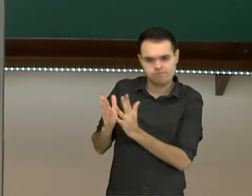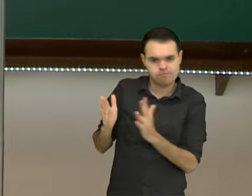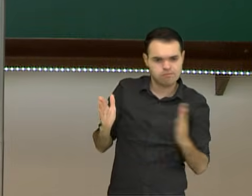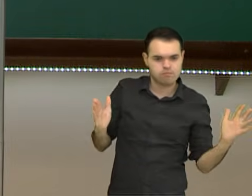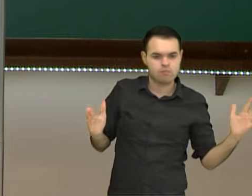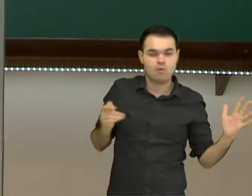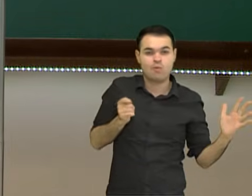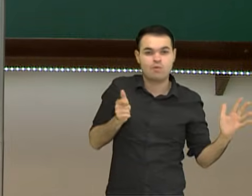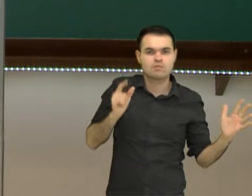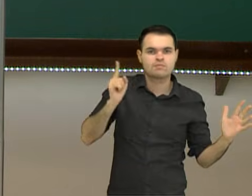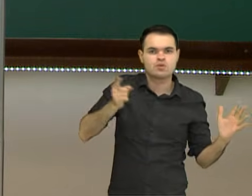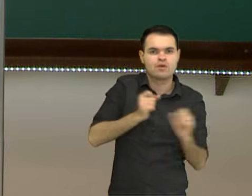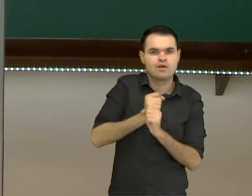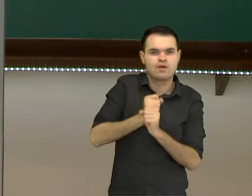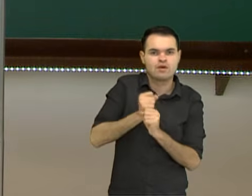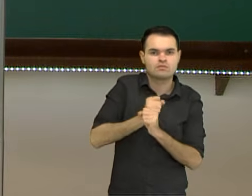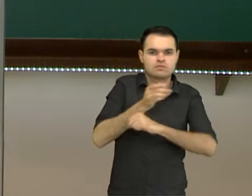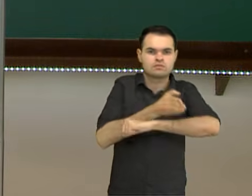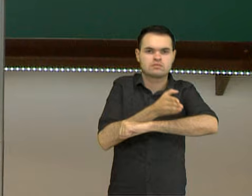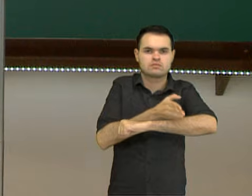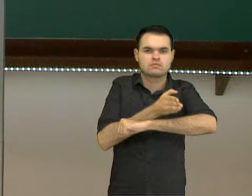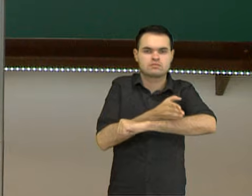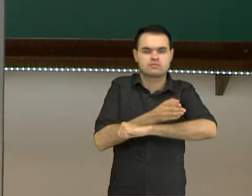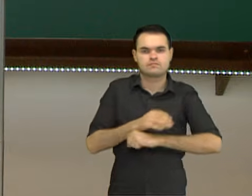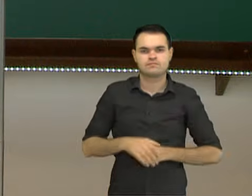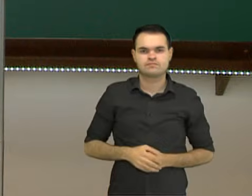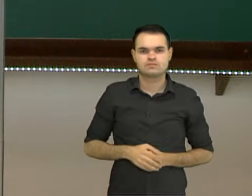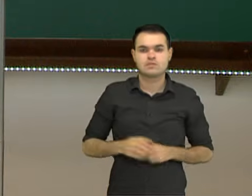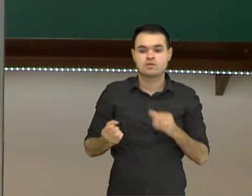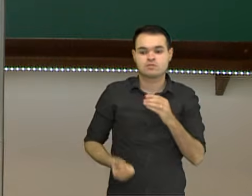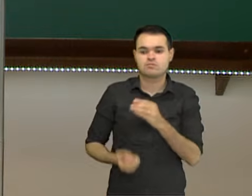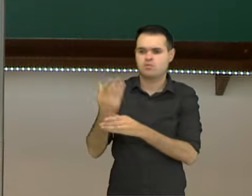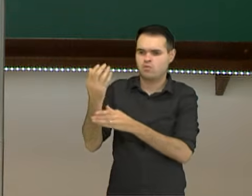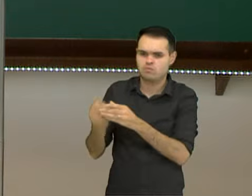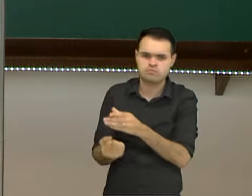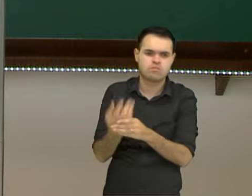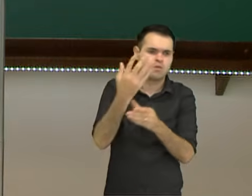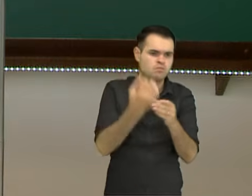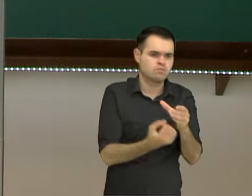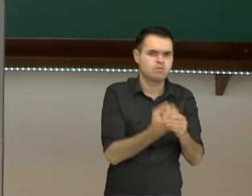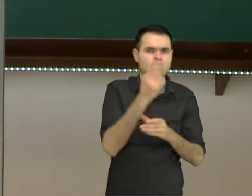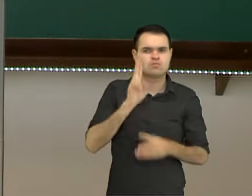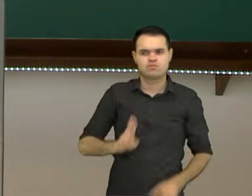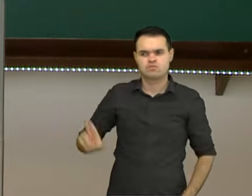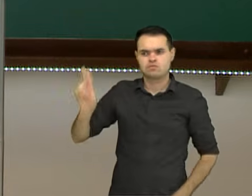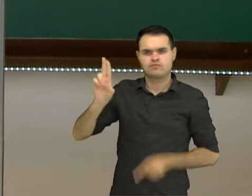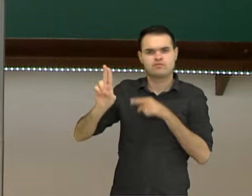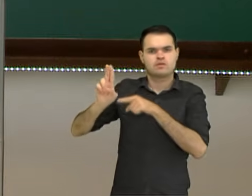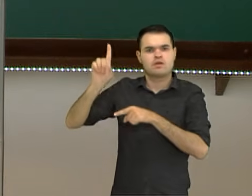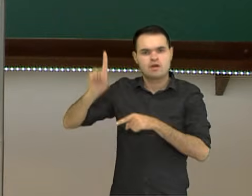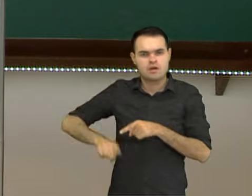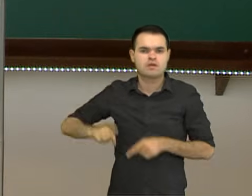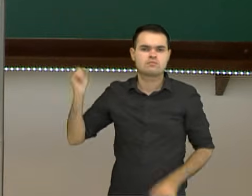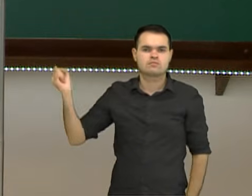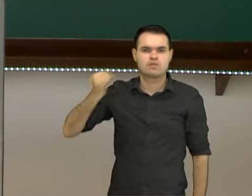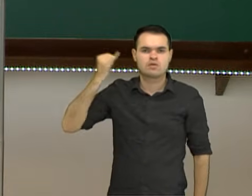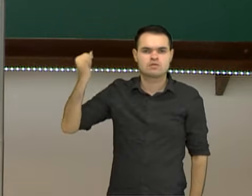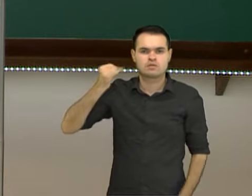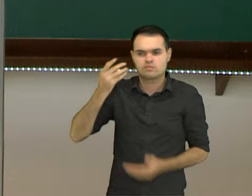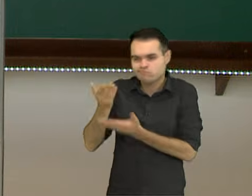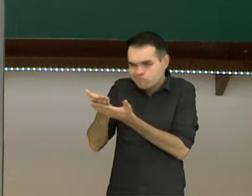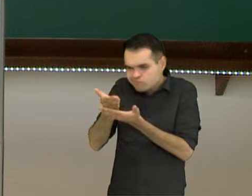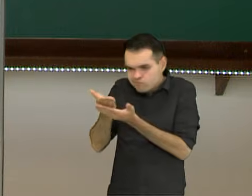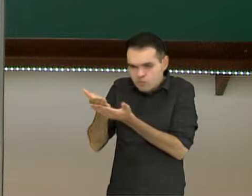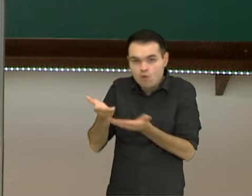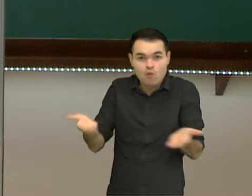1000 anos de Idade Média. E o surgimento das universidades, né? Uma universidade tão importante na produção do conhecimento nos dias